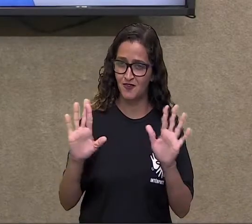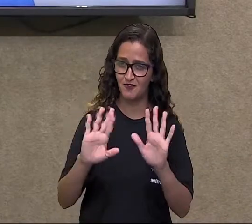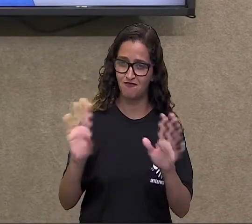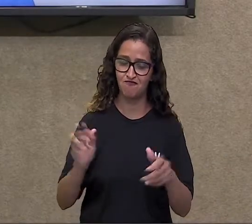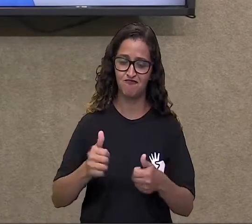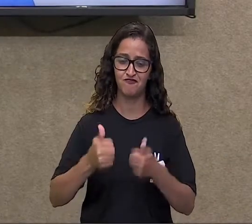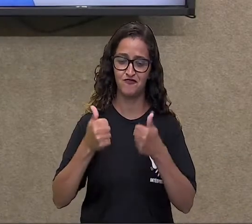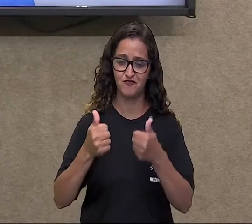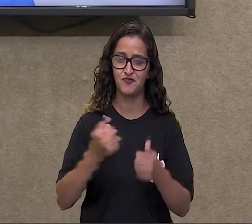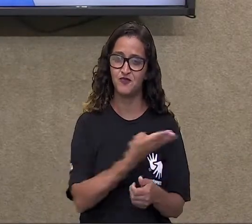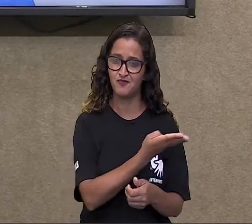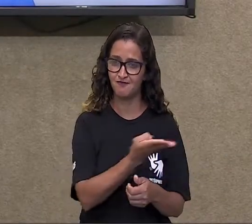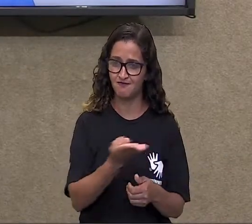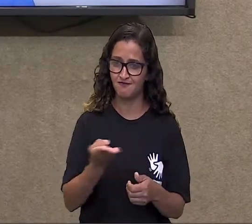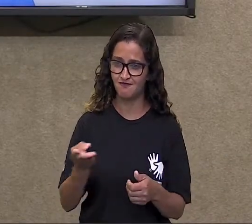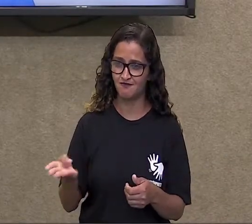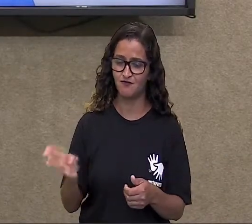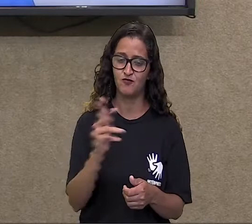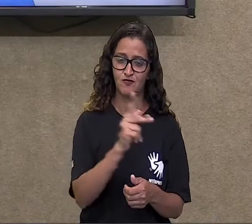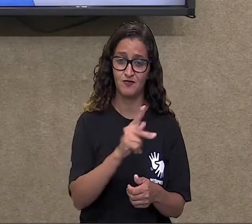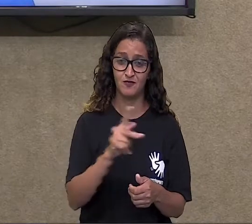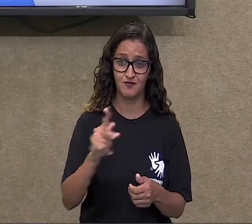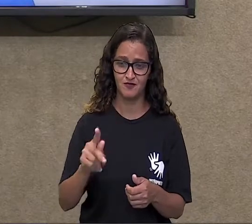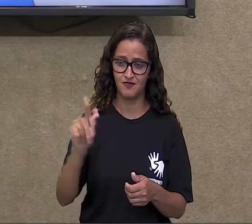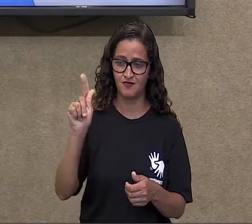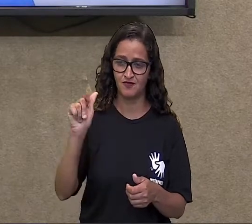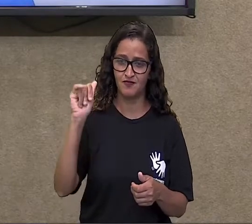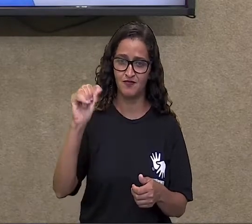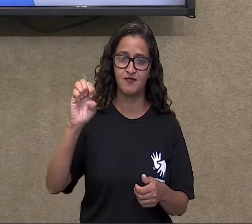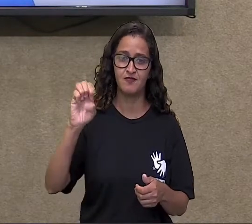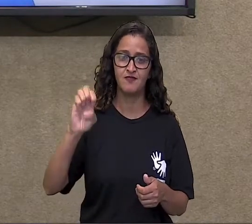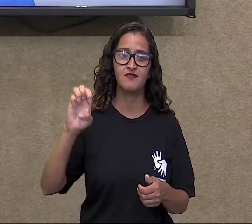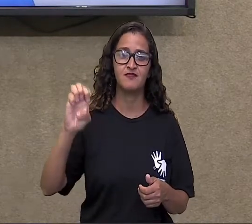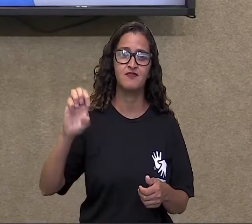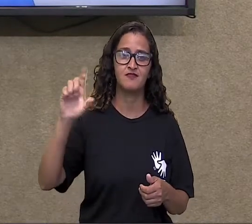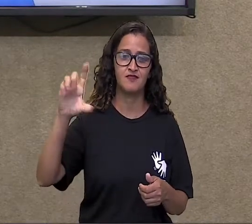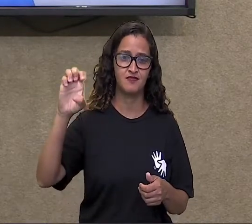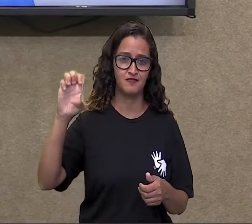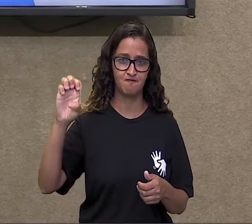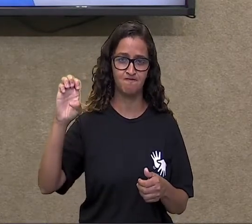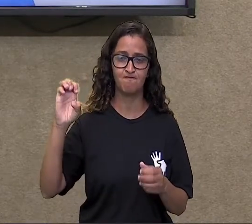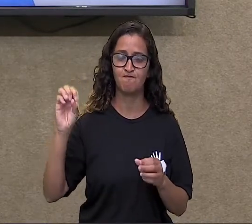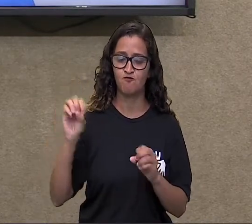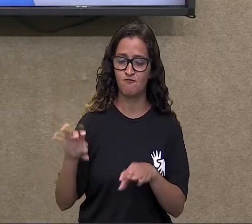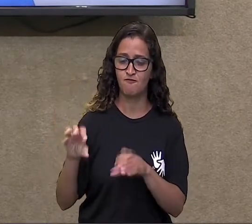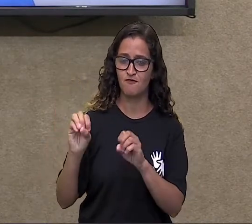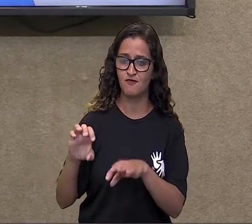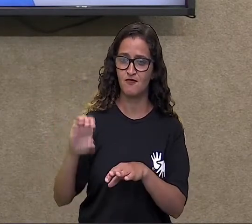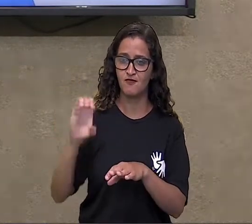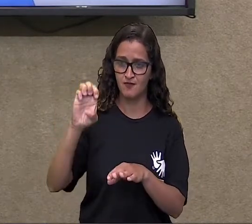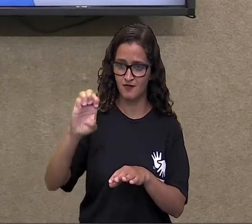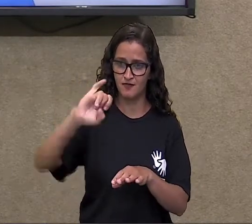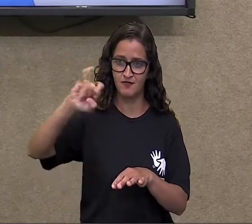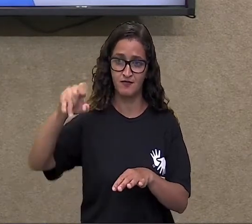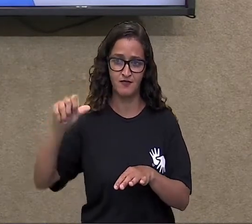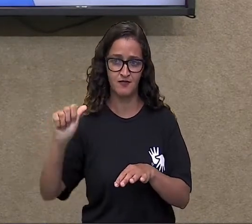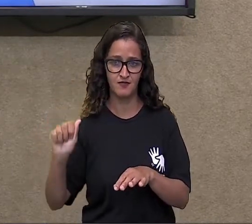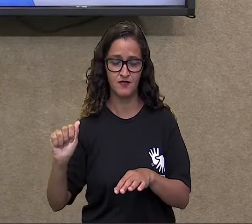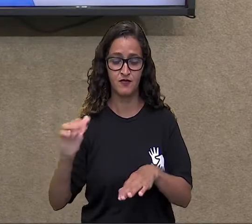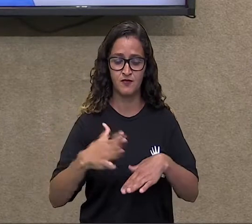Oi, estudantes, tudo bem com vocês? Sou a professora Gisele, da EJA, componente